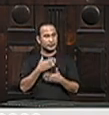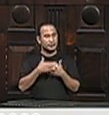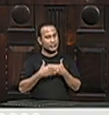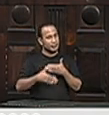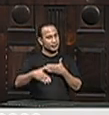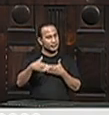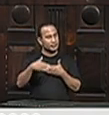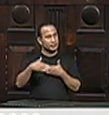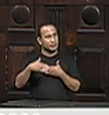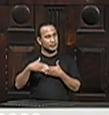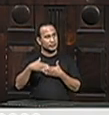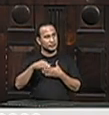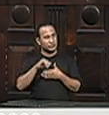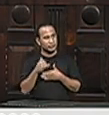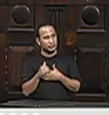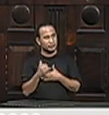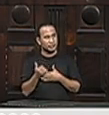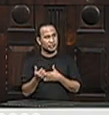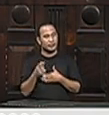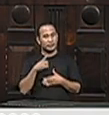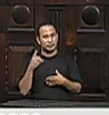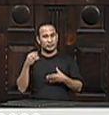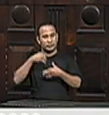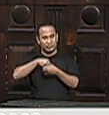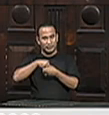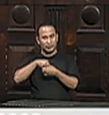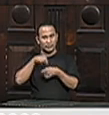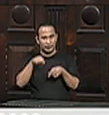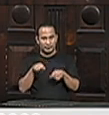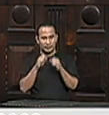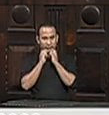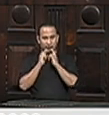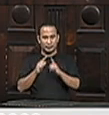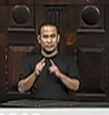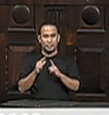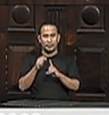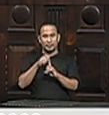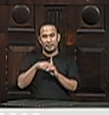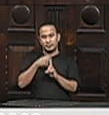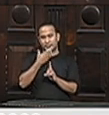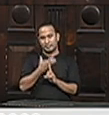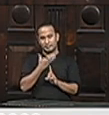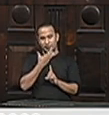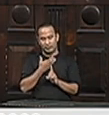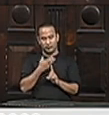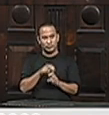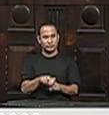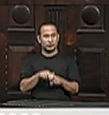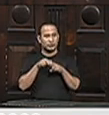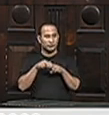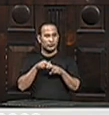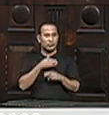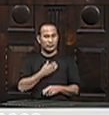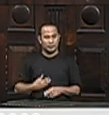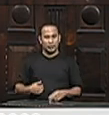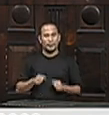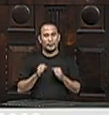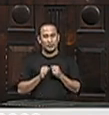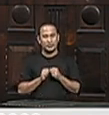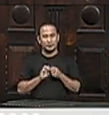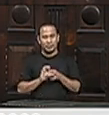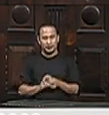vejo que esta mensagem do governo precisa ser rejeitada. Representa um grave